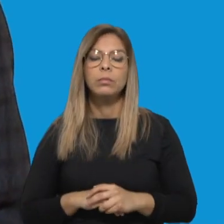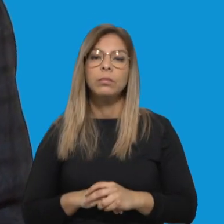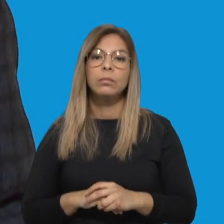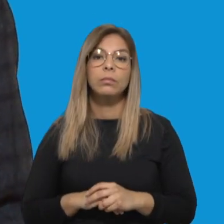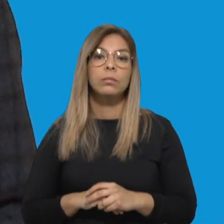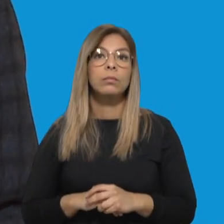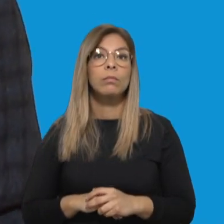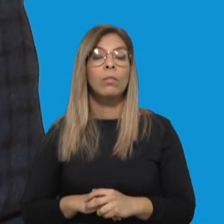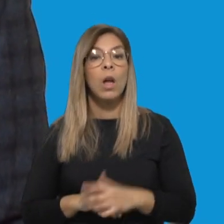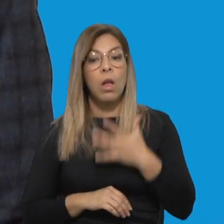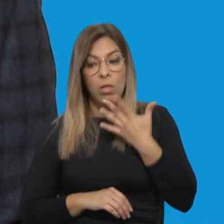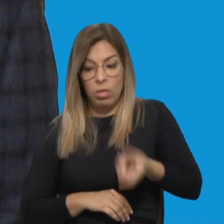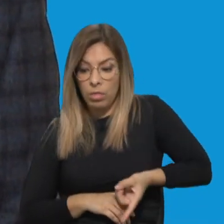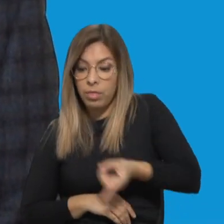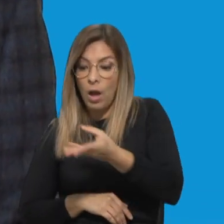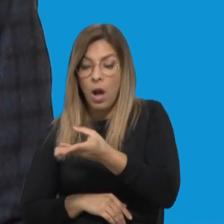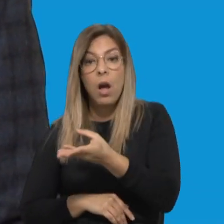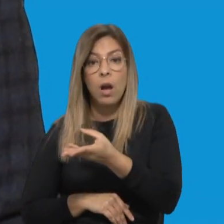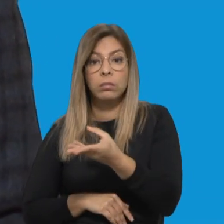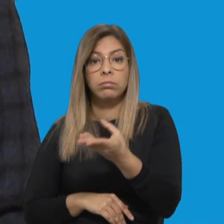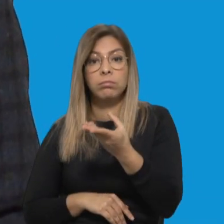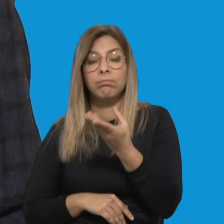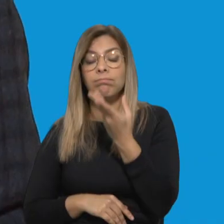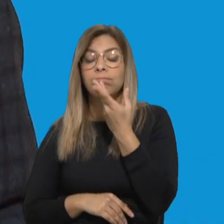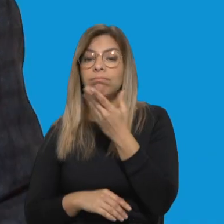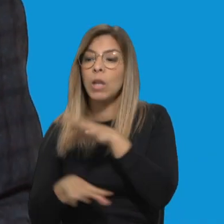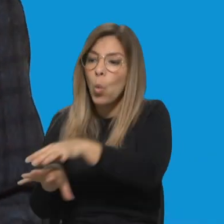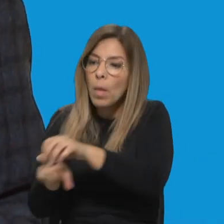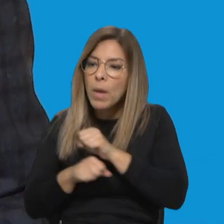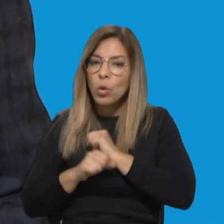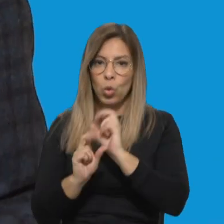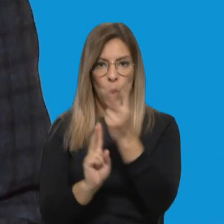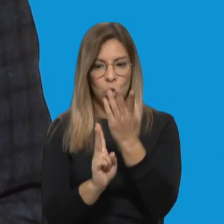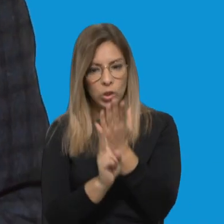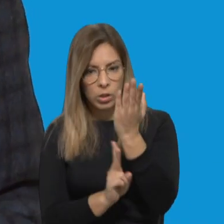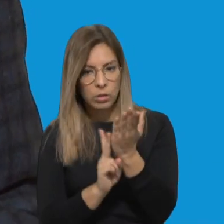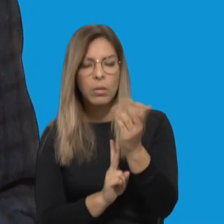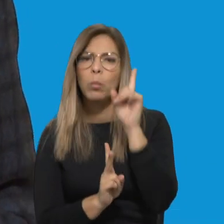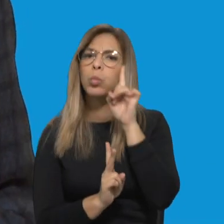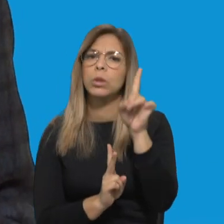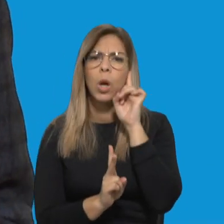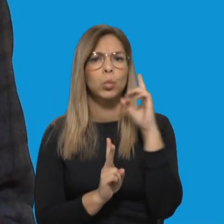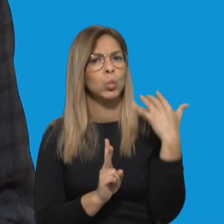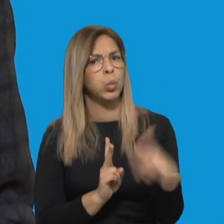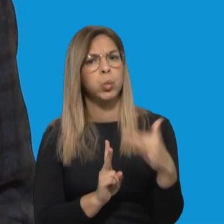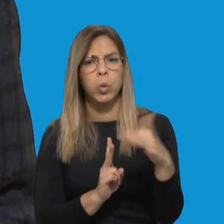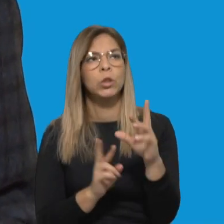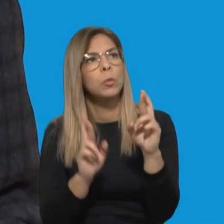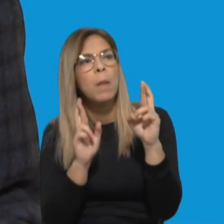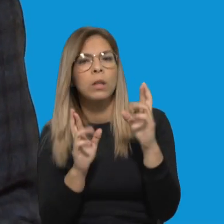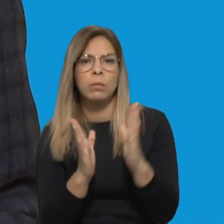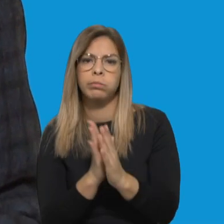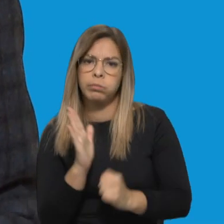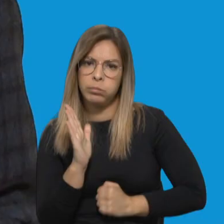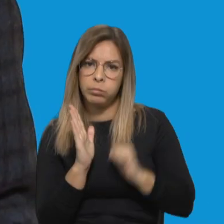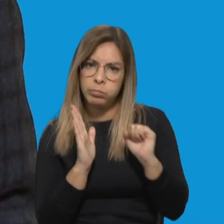o dom do perdão e do acolhimento são dois elementos fundamentais da esperança cristã.